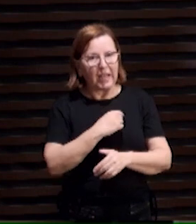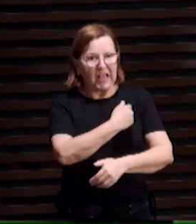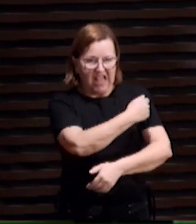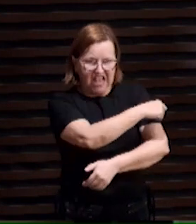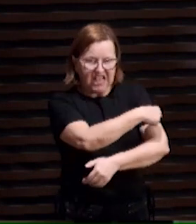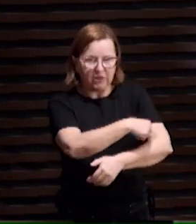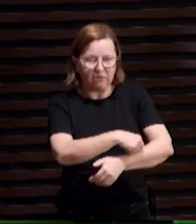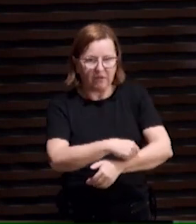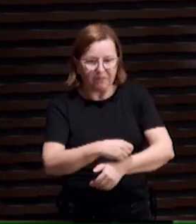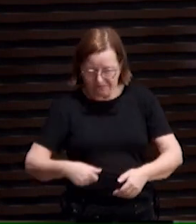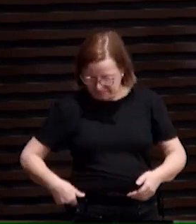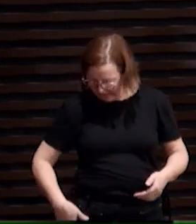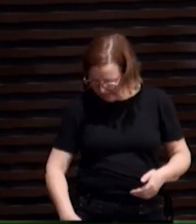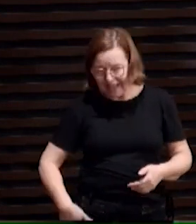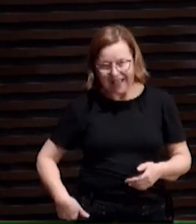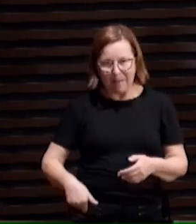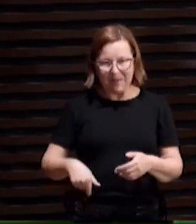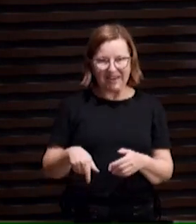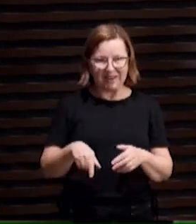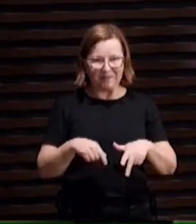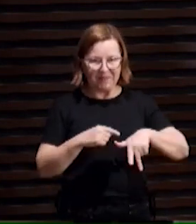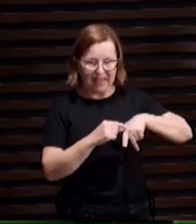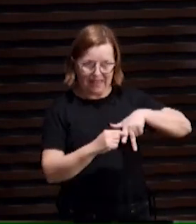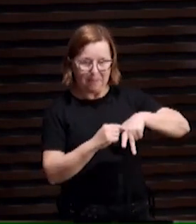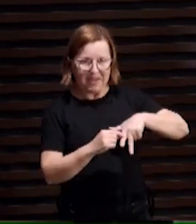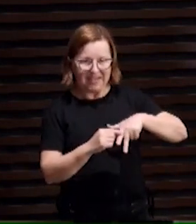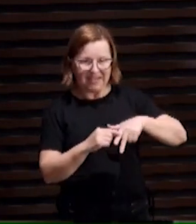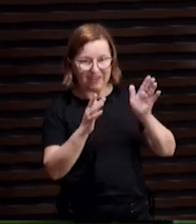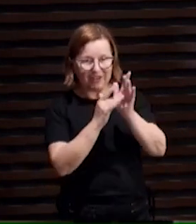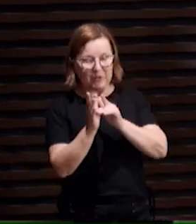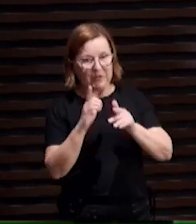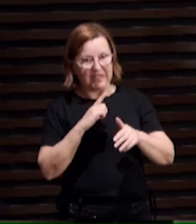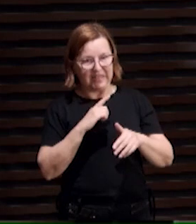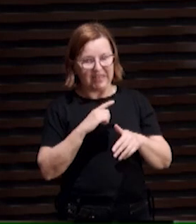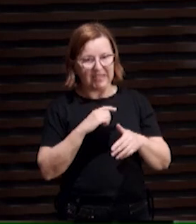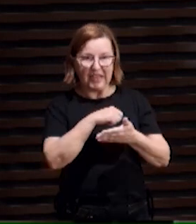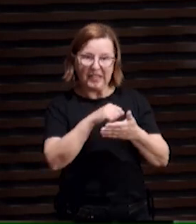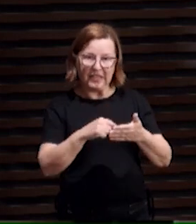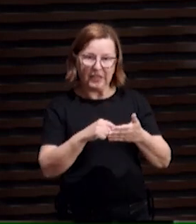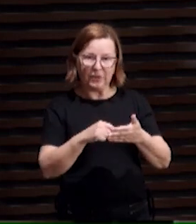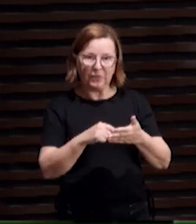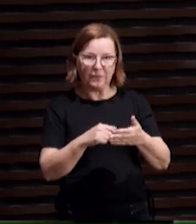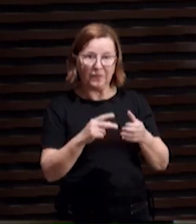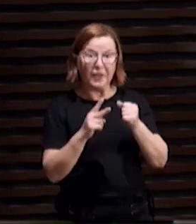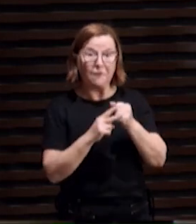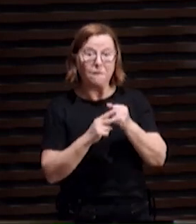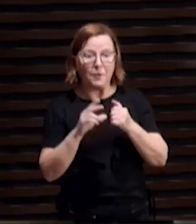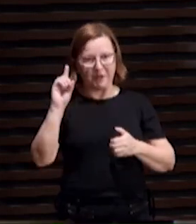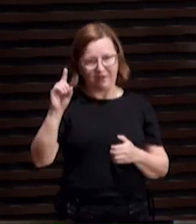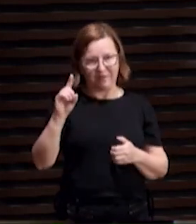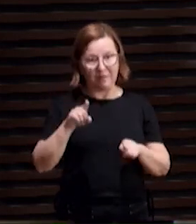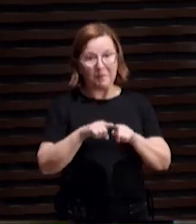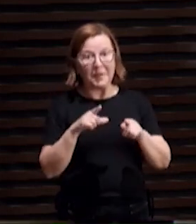E na coxa, ele tem uma tatuagem. Verbo de Deus. Mas ele tem mais